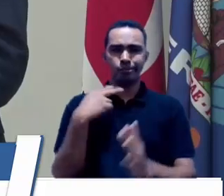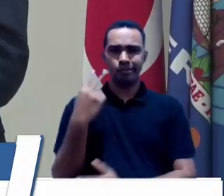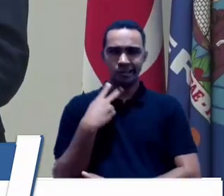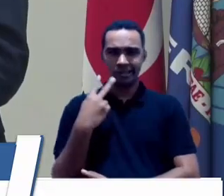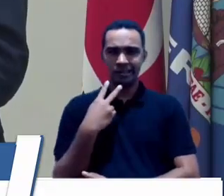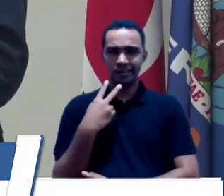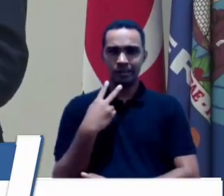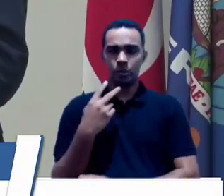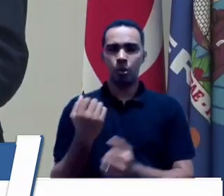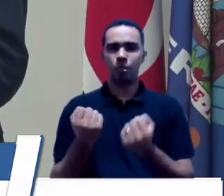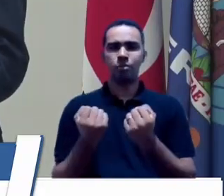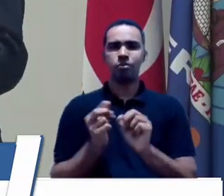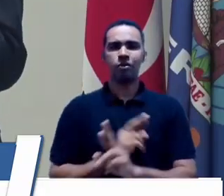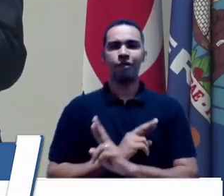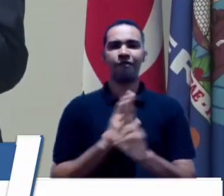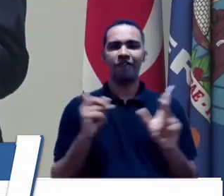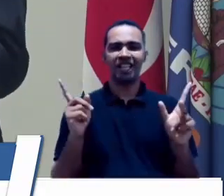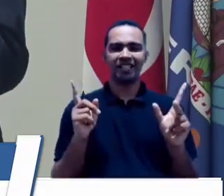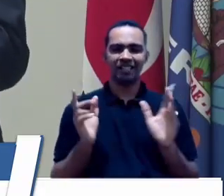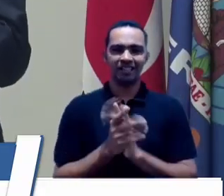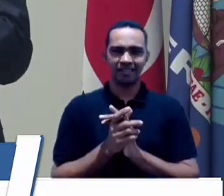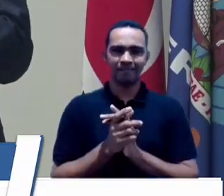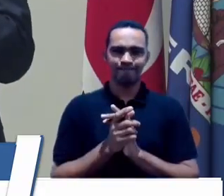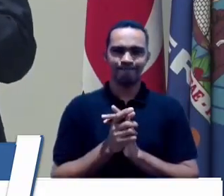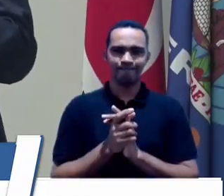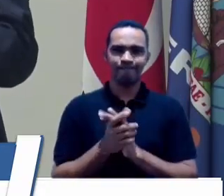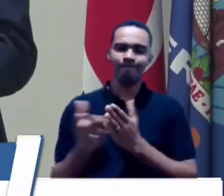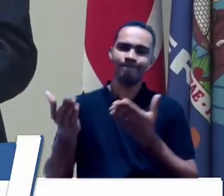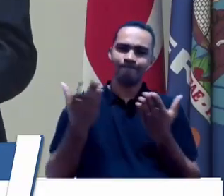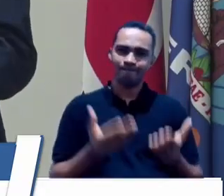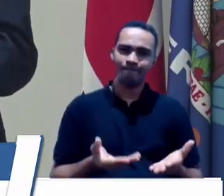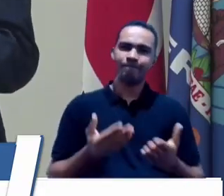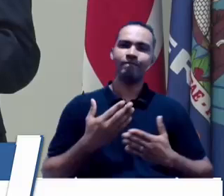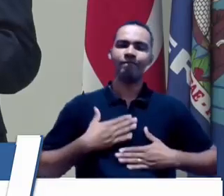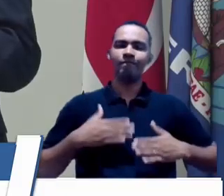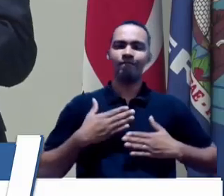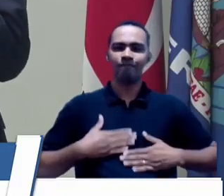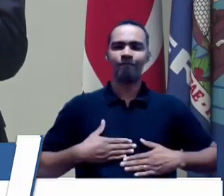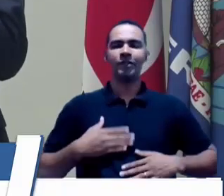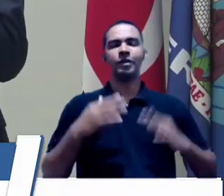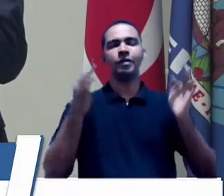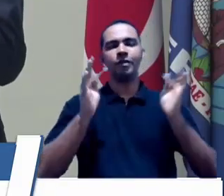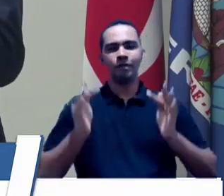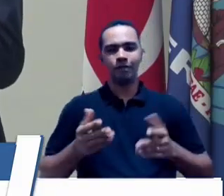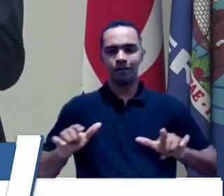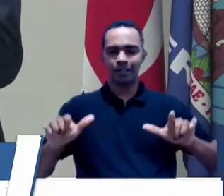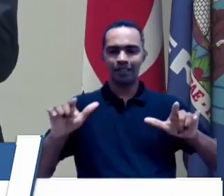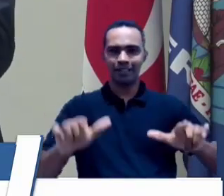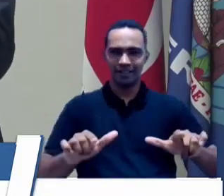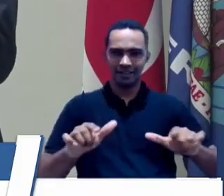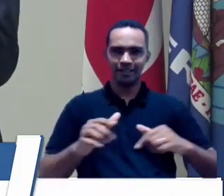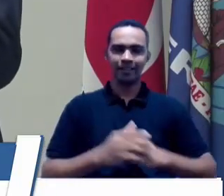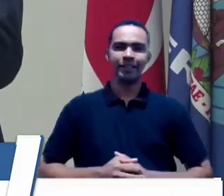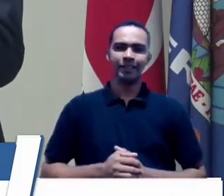outro. O peso é outro. Então eu recebo, fico extremamente lisonjeado com essa moção. Não sei se